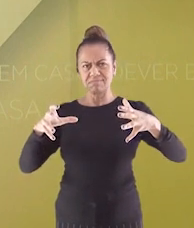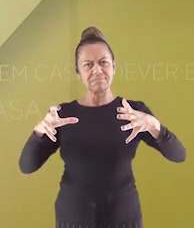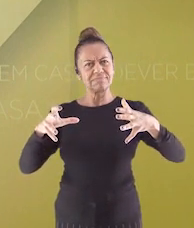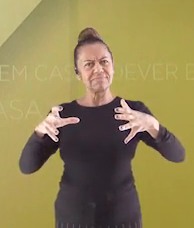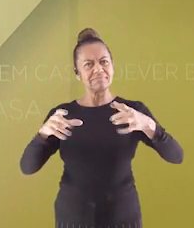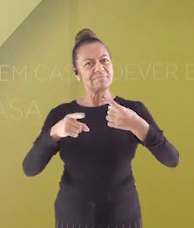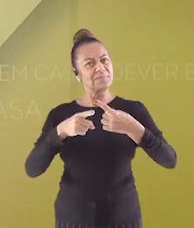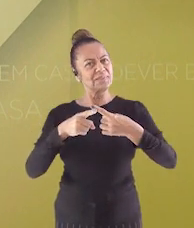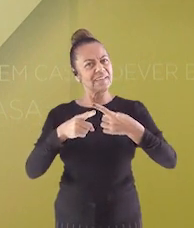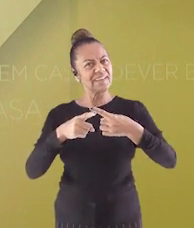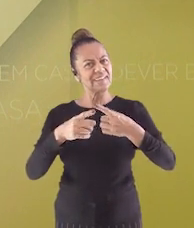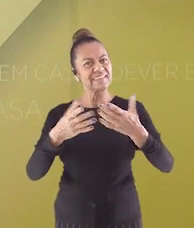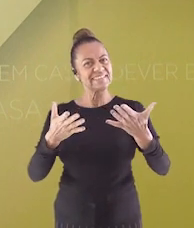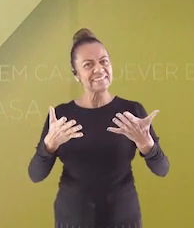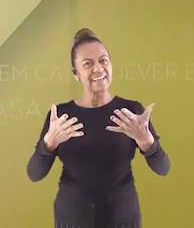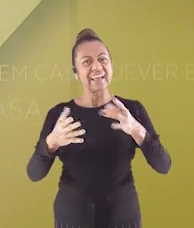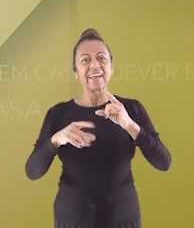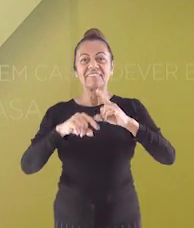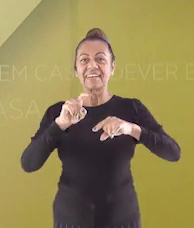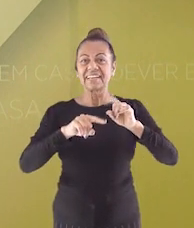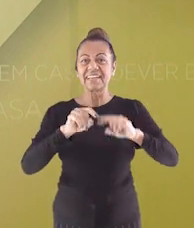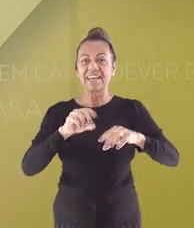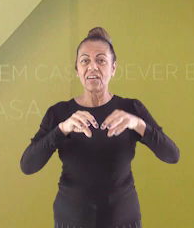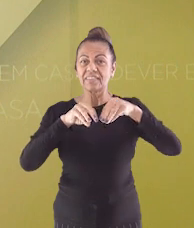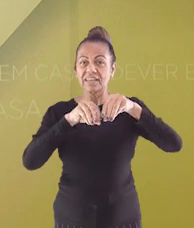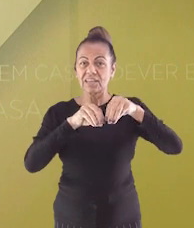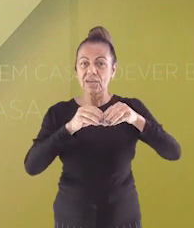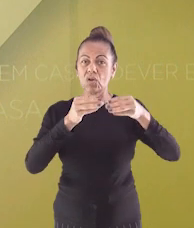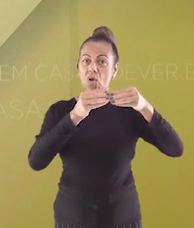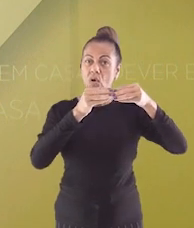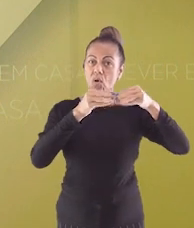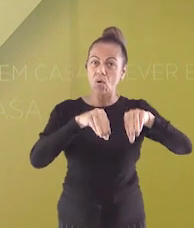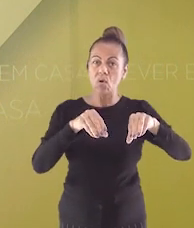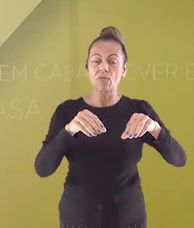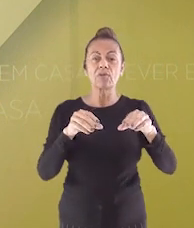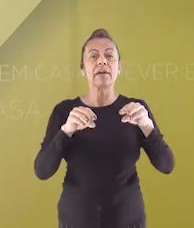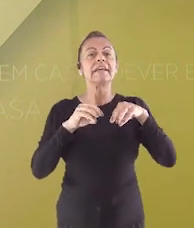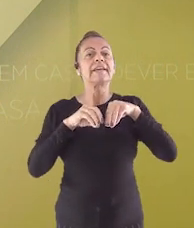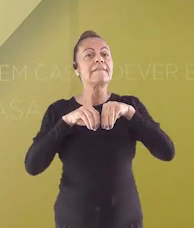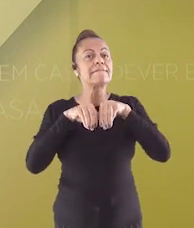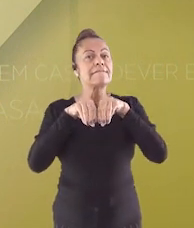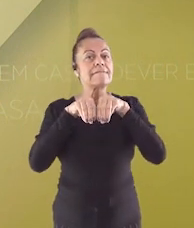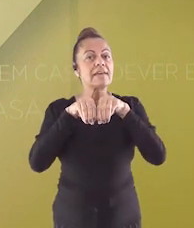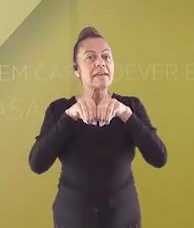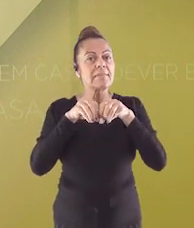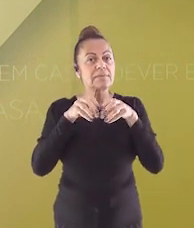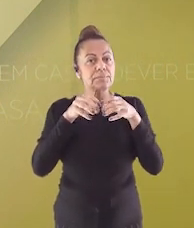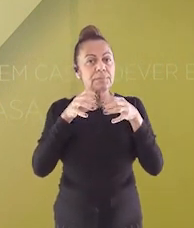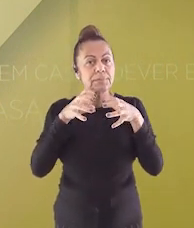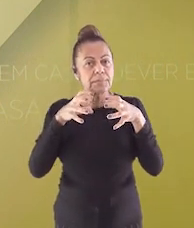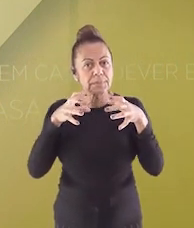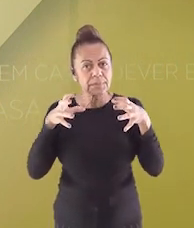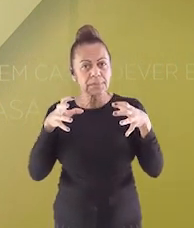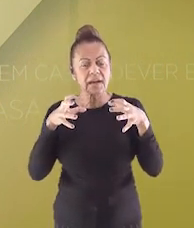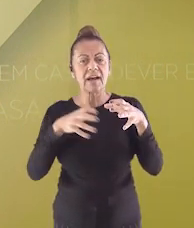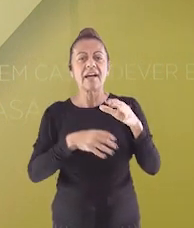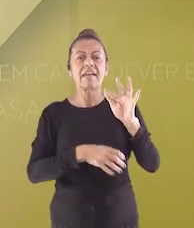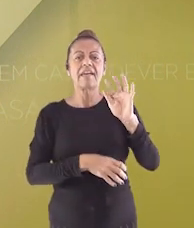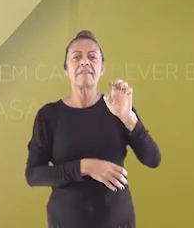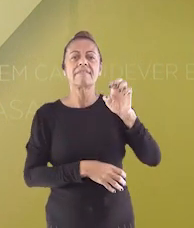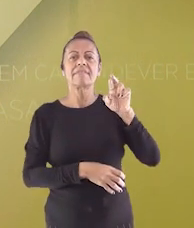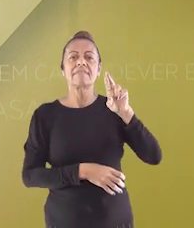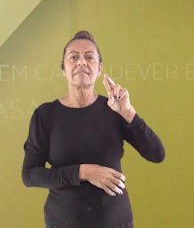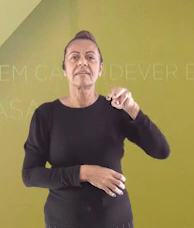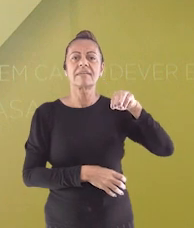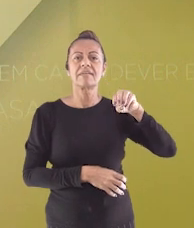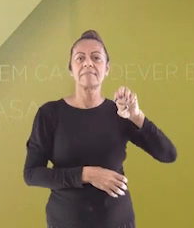Aqui vai trigo, ovo e fermento biológico, que é uma levedura. O fermento presente na